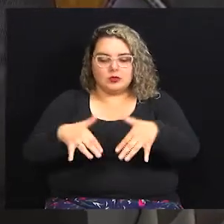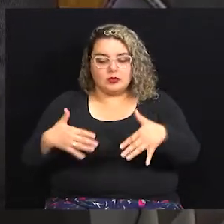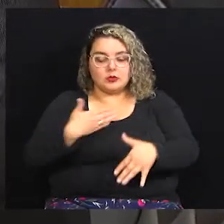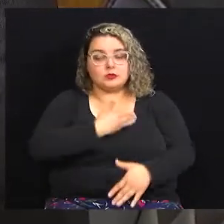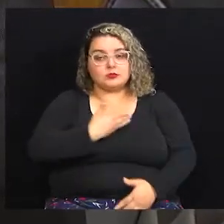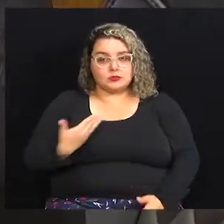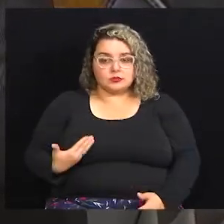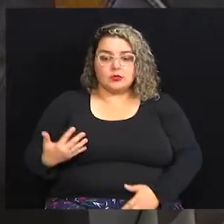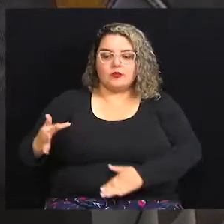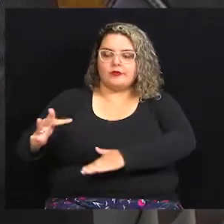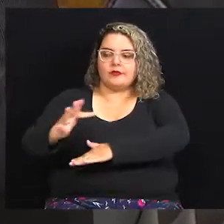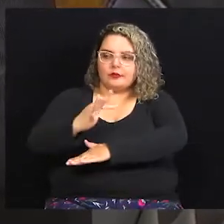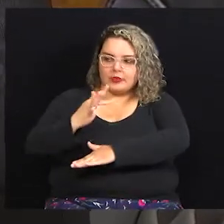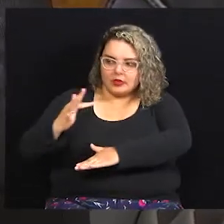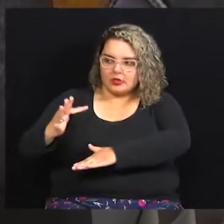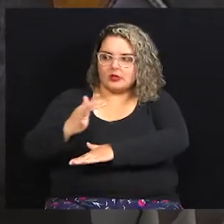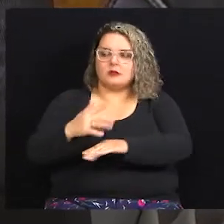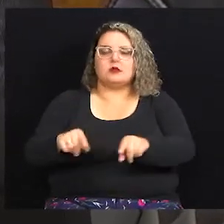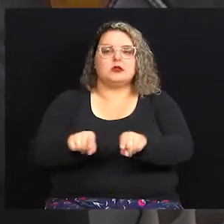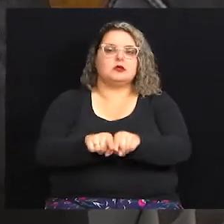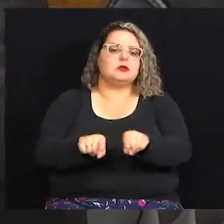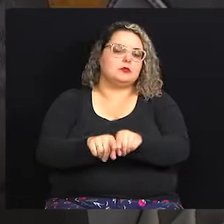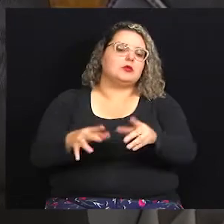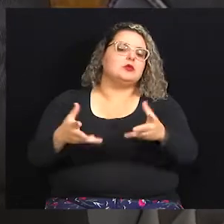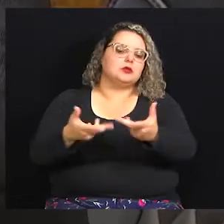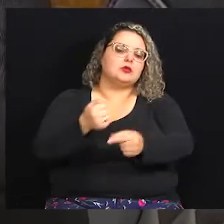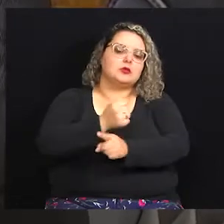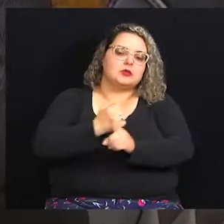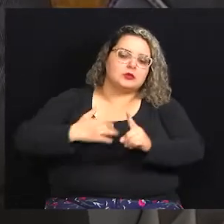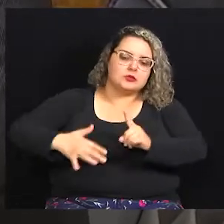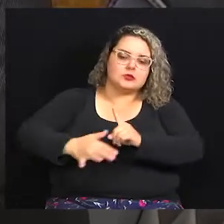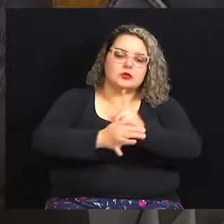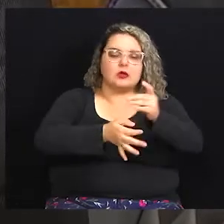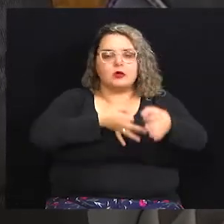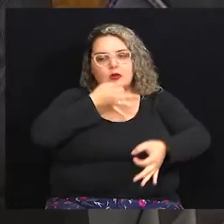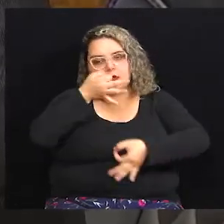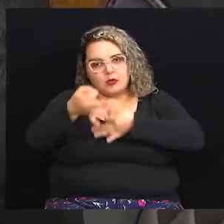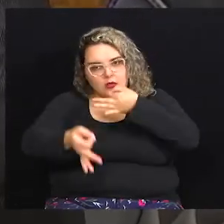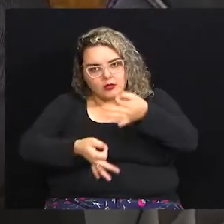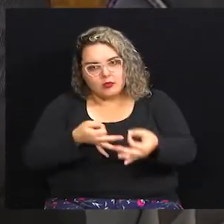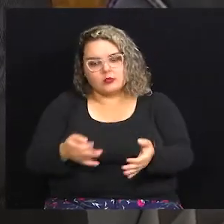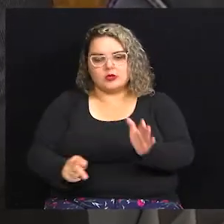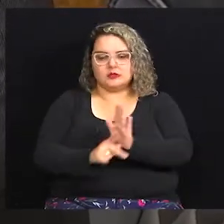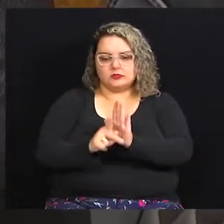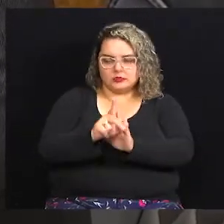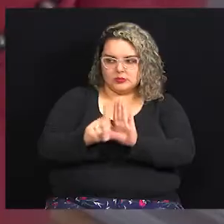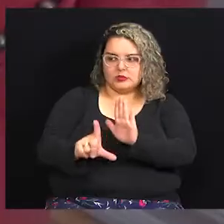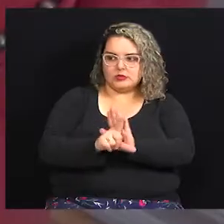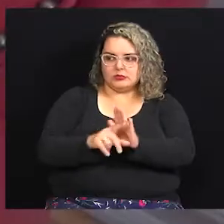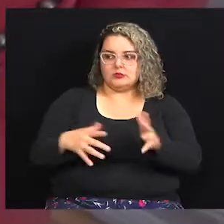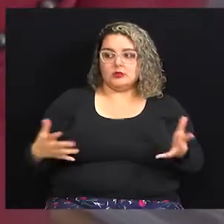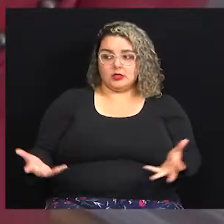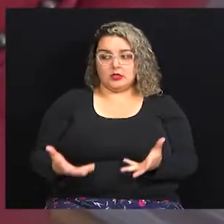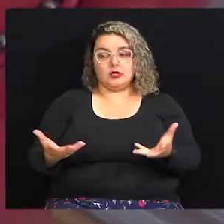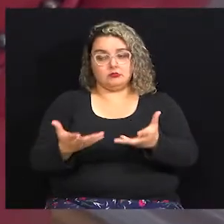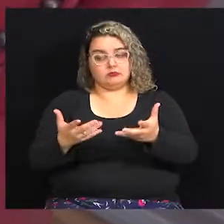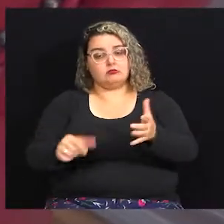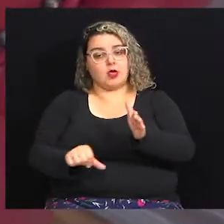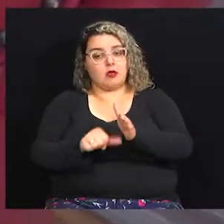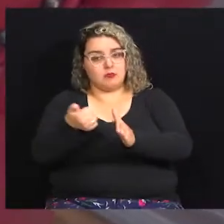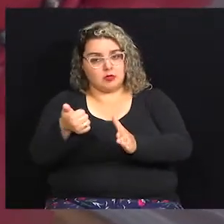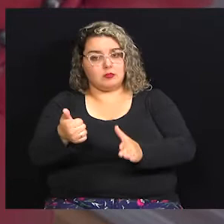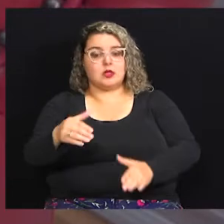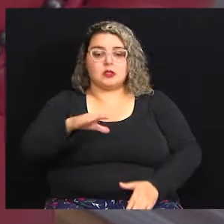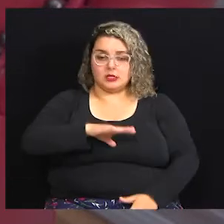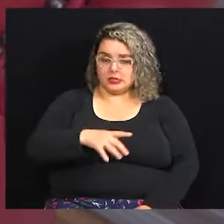audiências públicas formais para que também toda a sociedade opine em relação a esse projeto de lei a iniciativa é